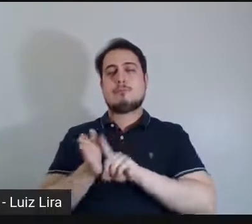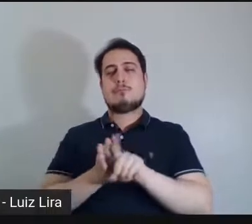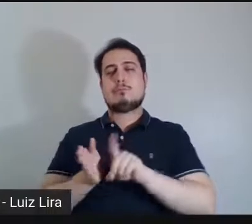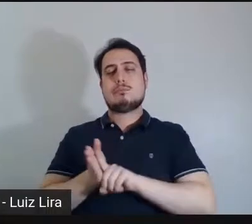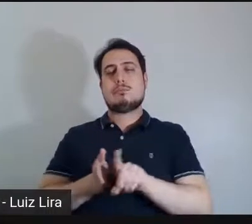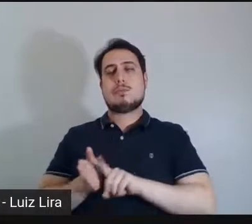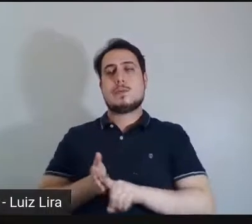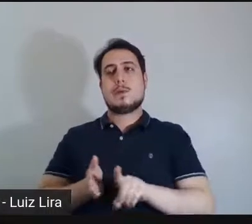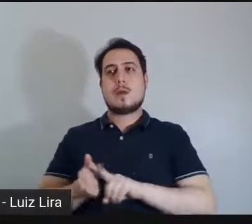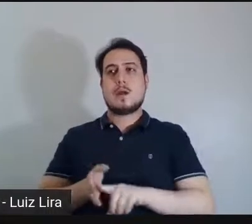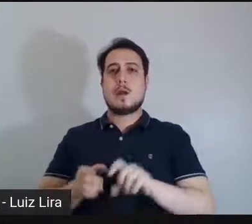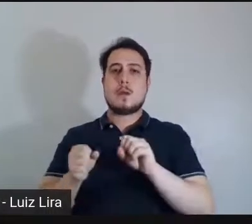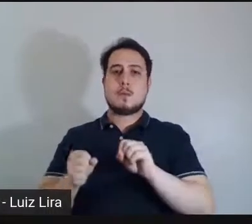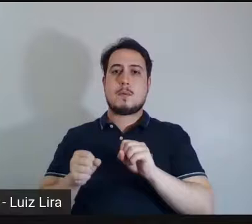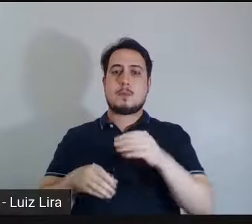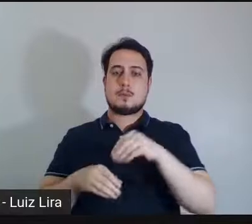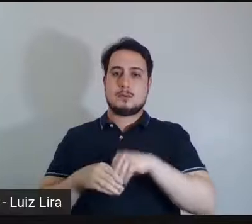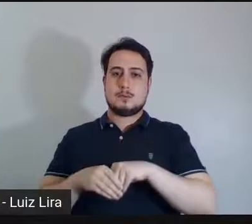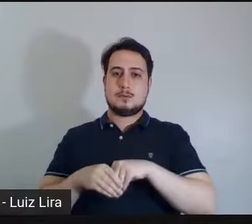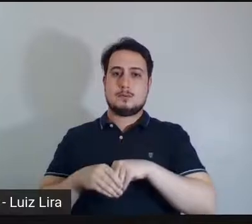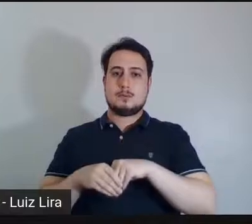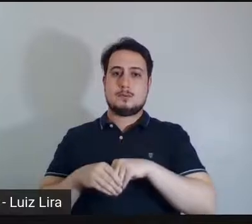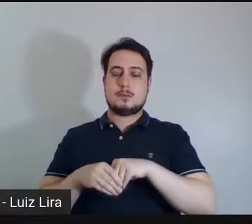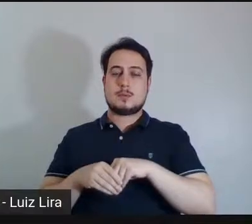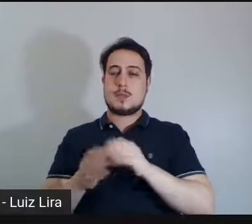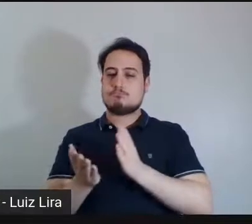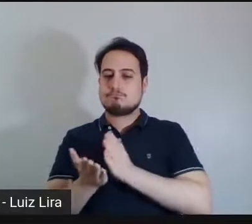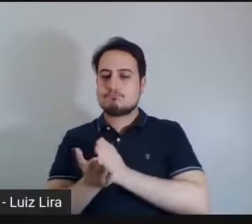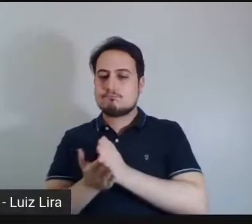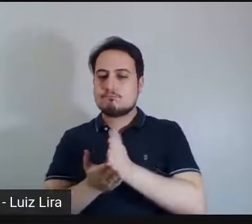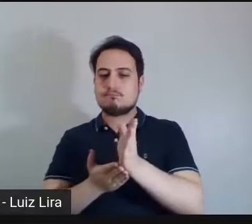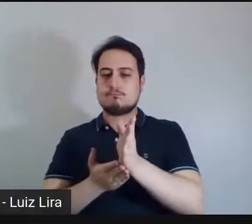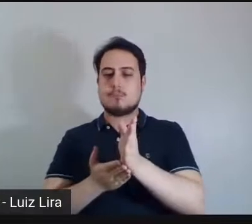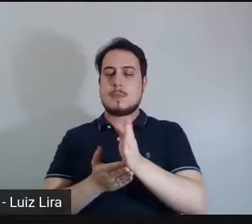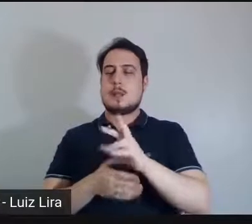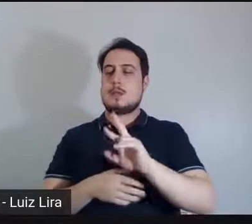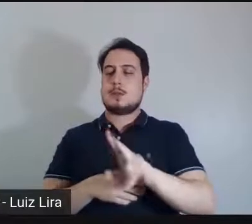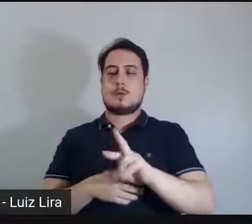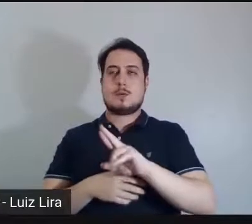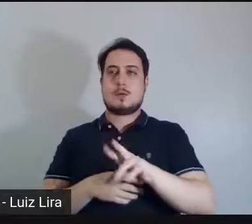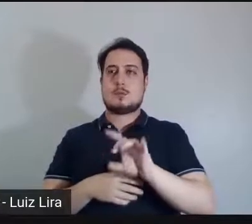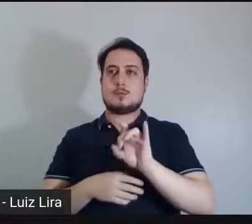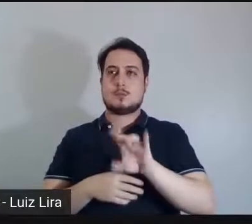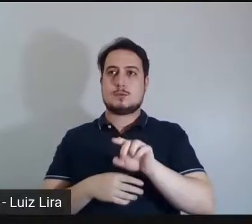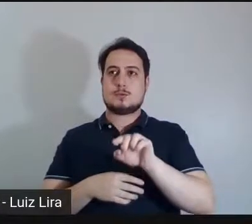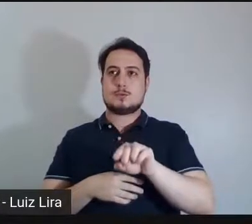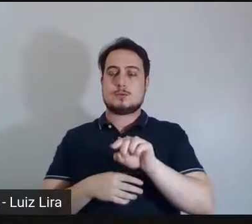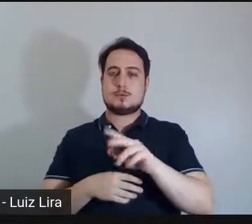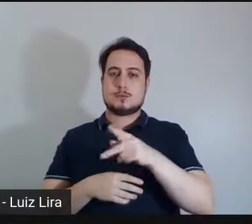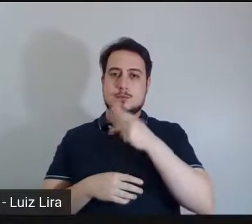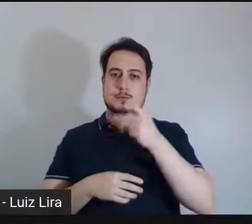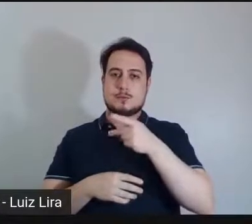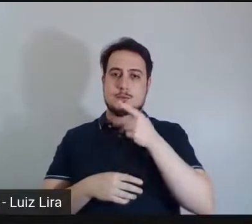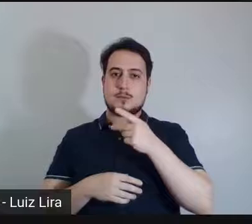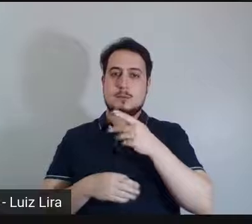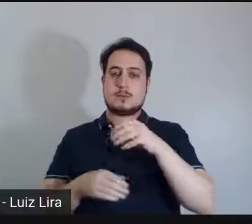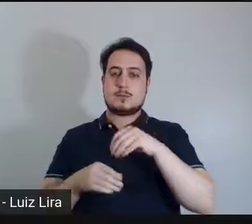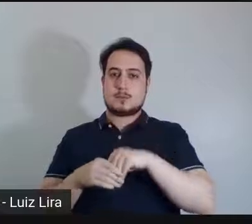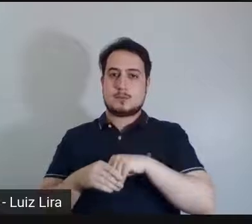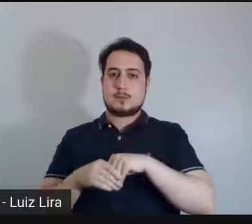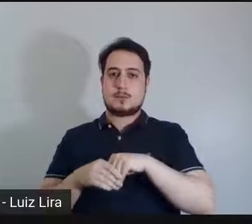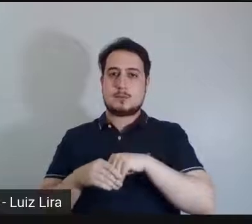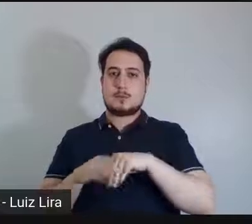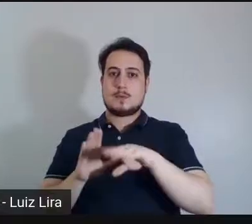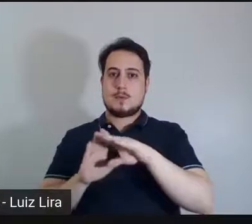poder servir como uma linha de direção, mas não é apenas isso que vocês podem falar, acerca do tema que nós estamos discutindo,